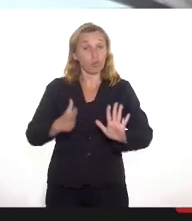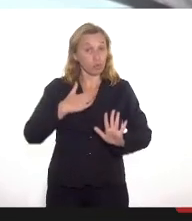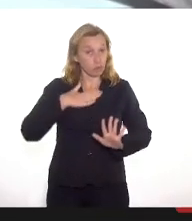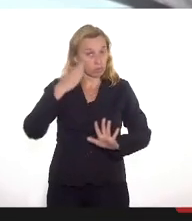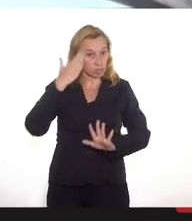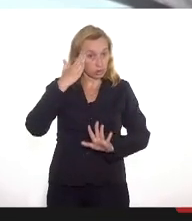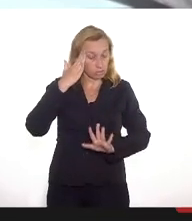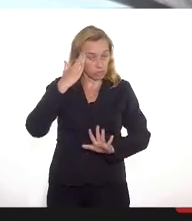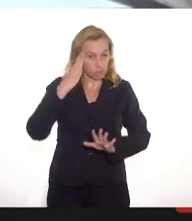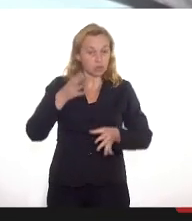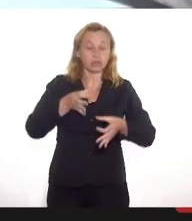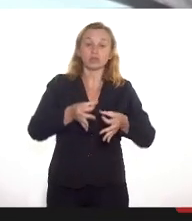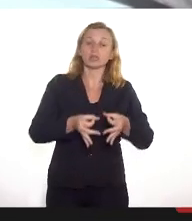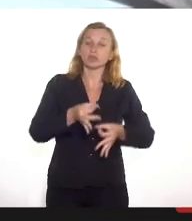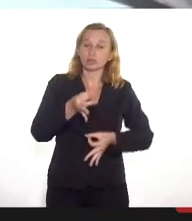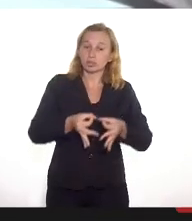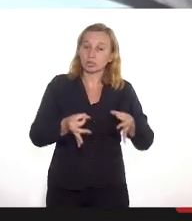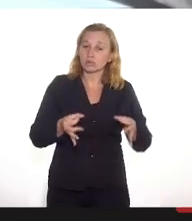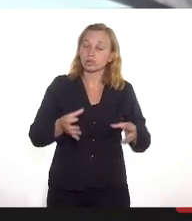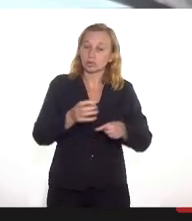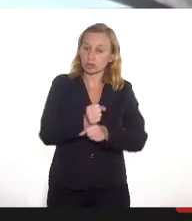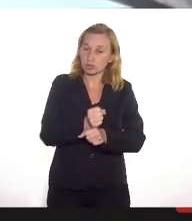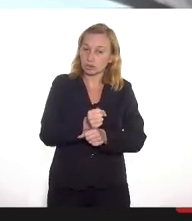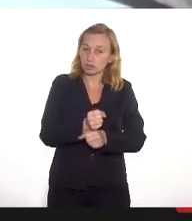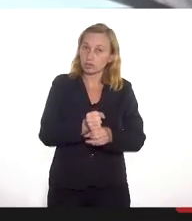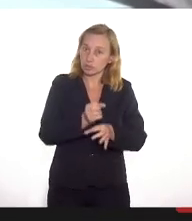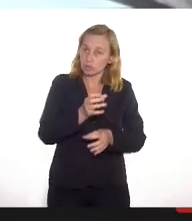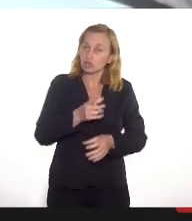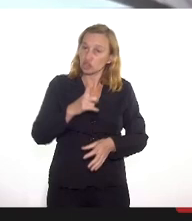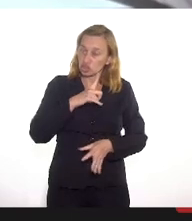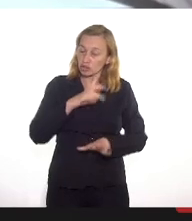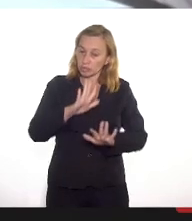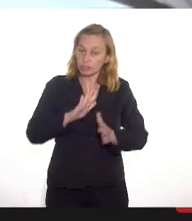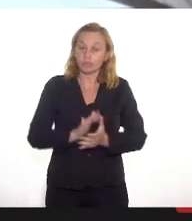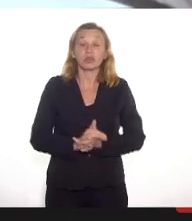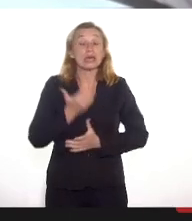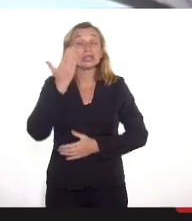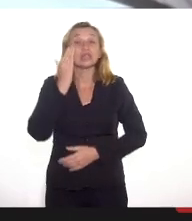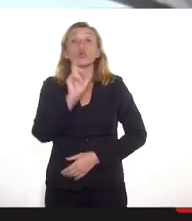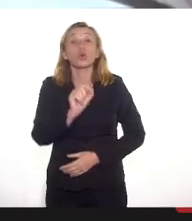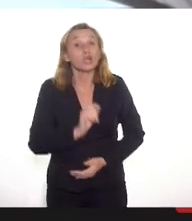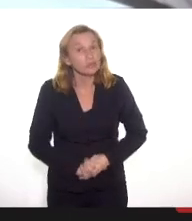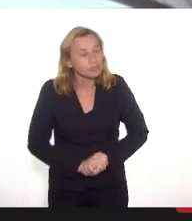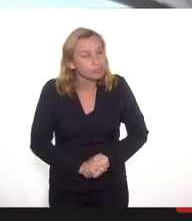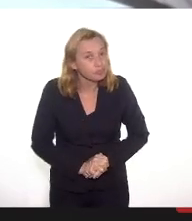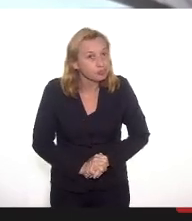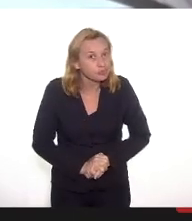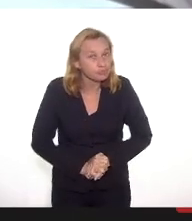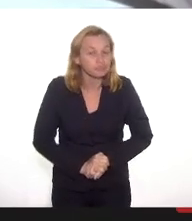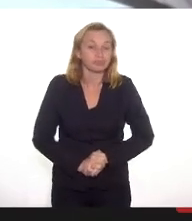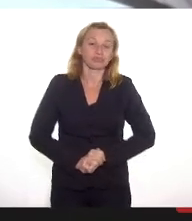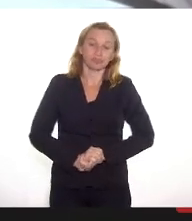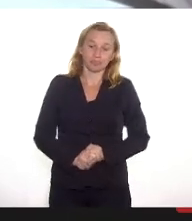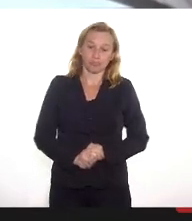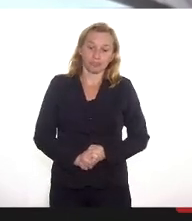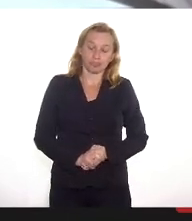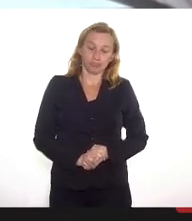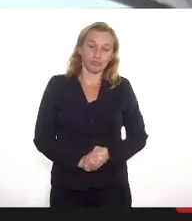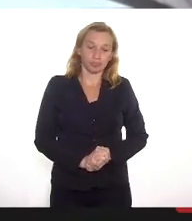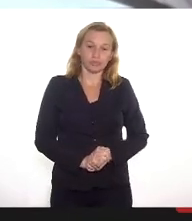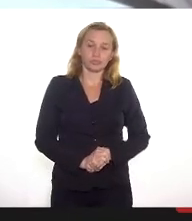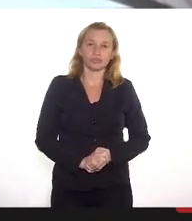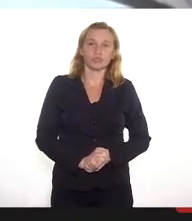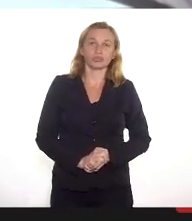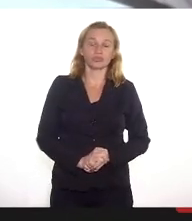entendimento que o tipo tivemos entendendo o que seria a